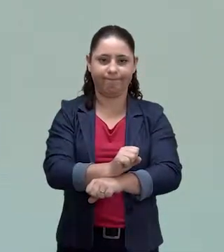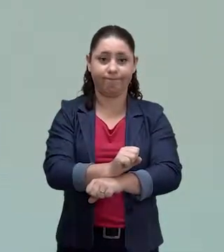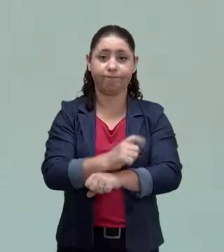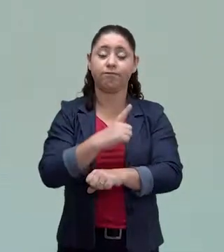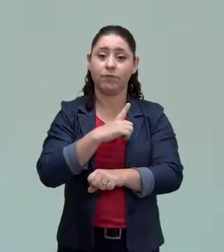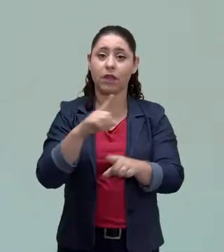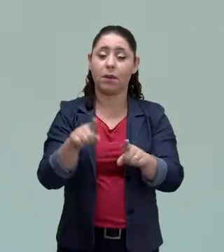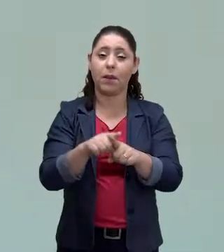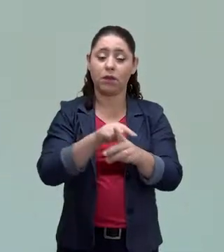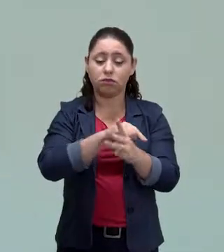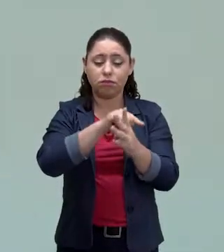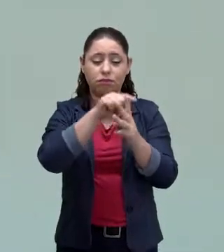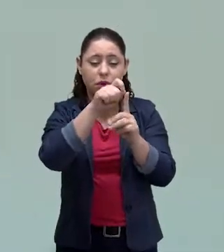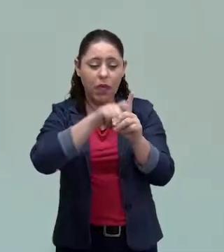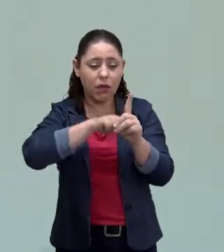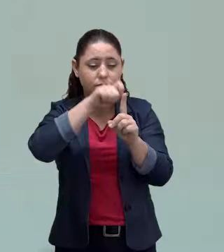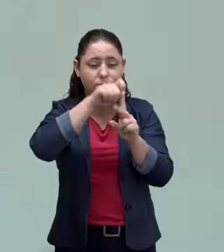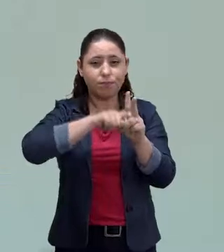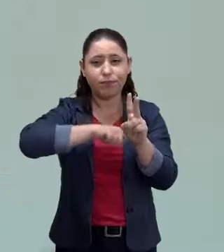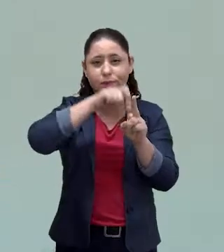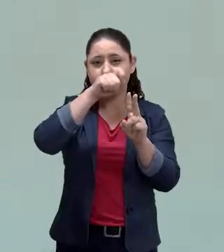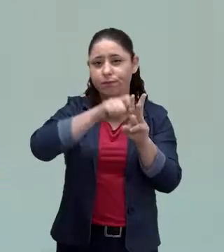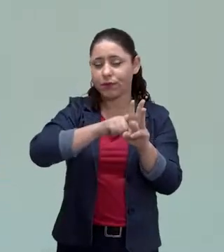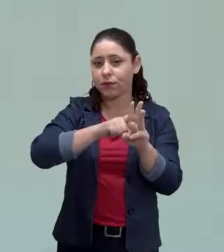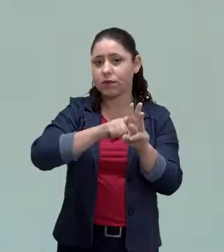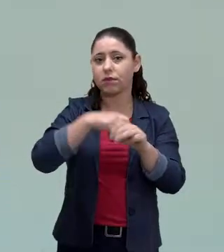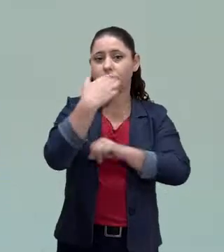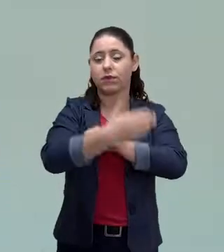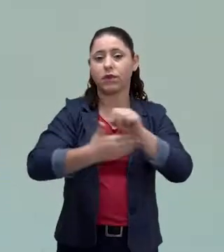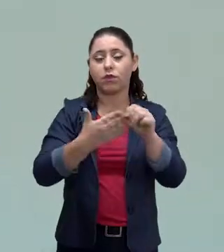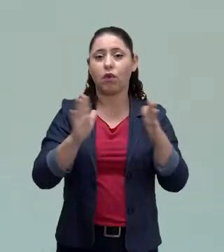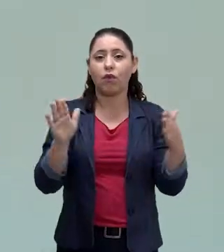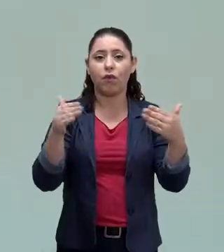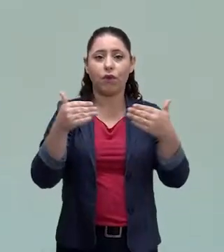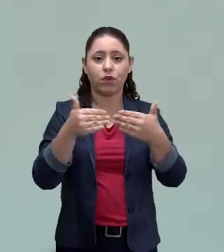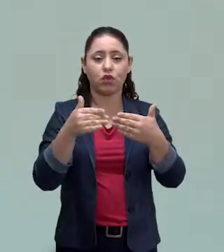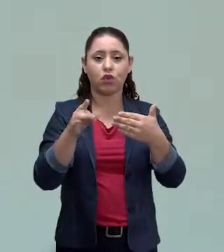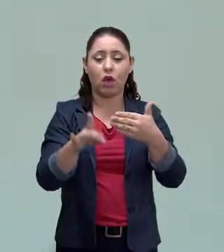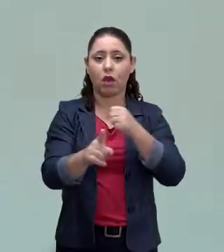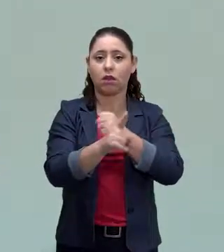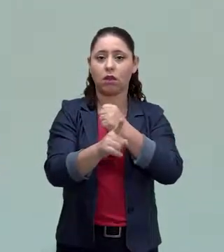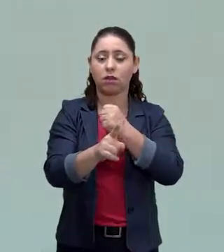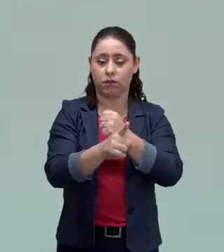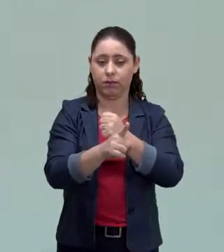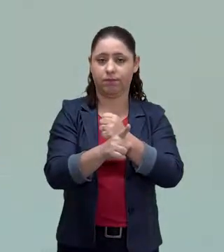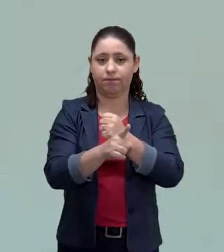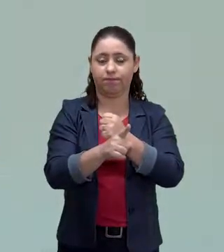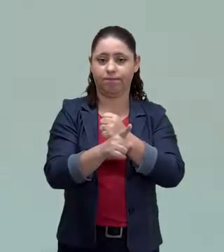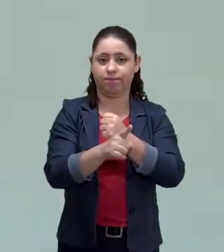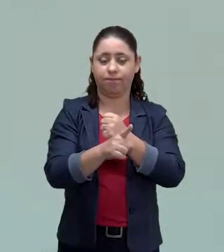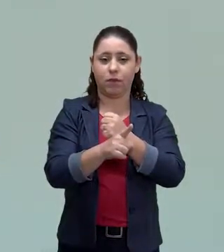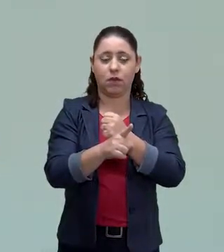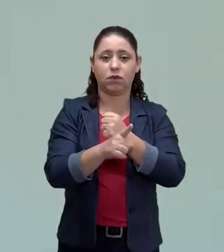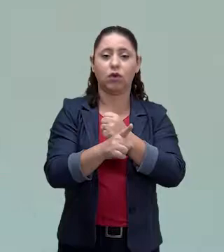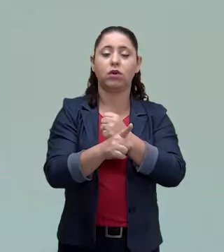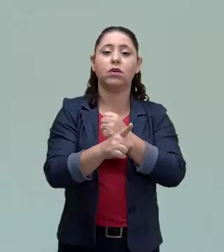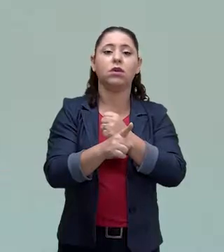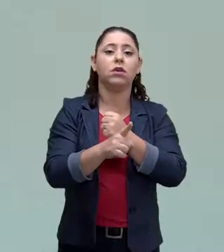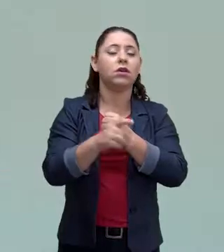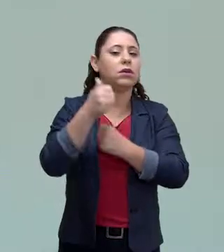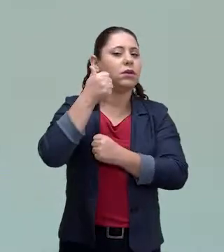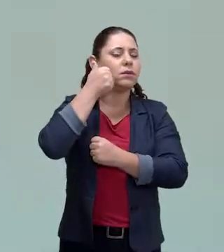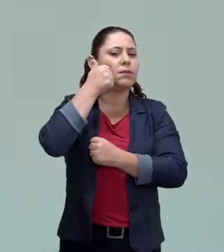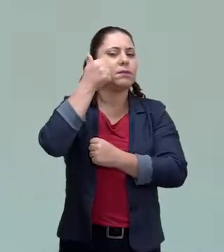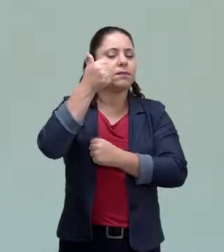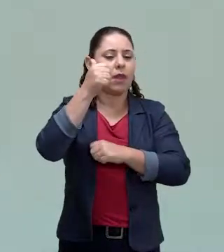Né? Fora aqueles 3 primeiros meses que a Defensoria ficou fechada só no atendimento do plantão, depois disso, quando se